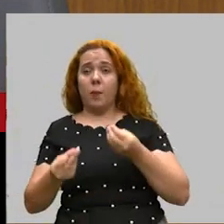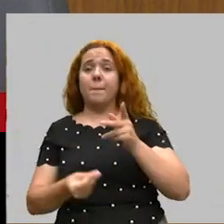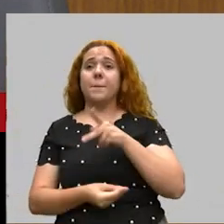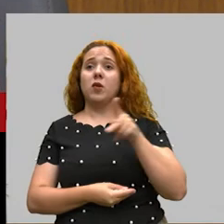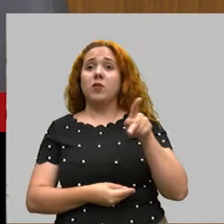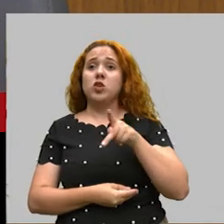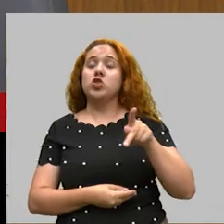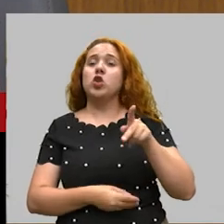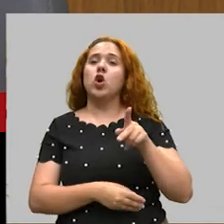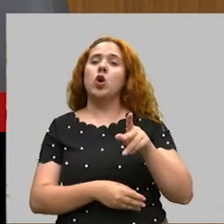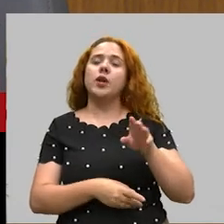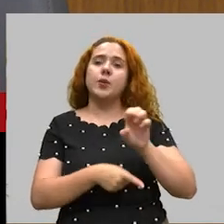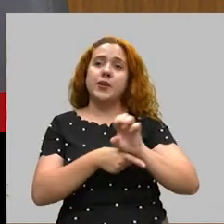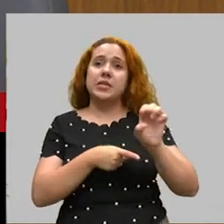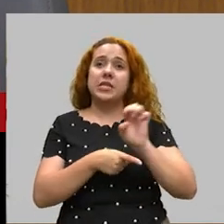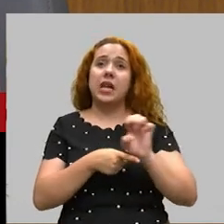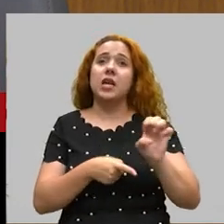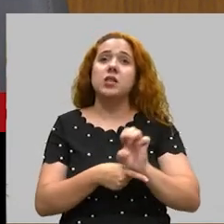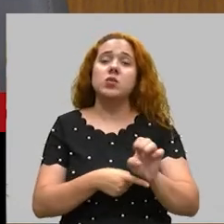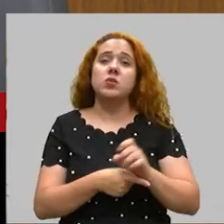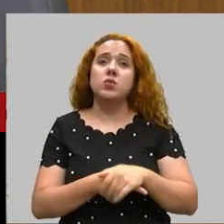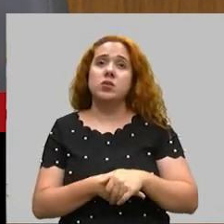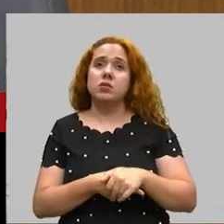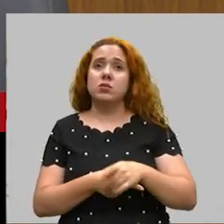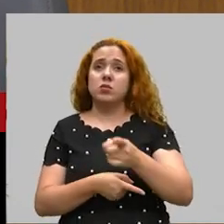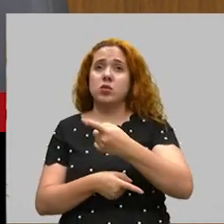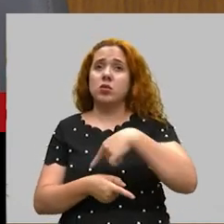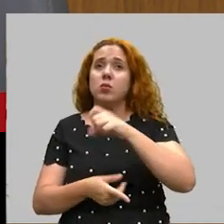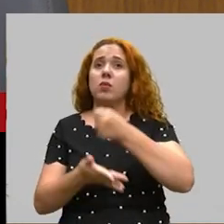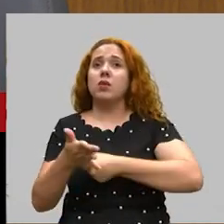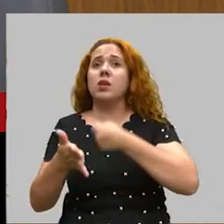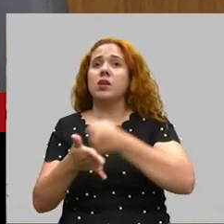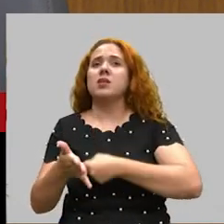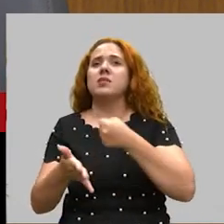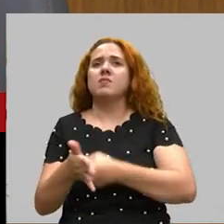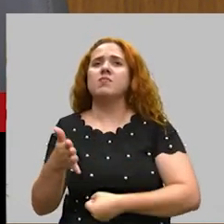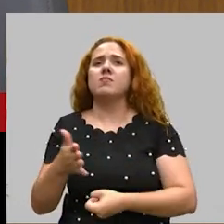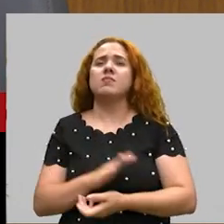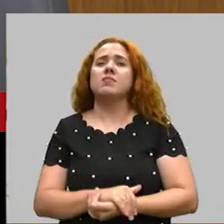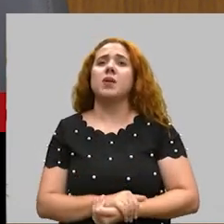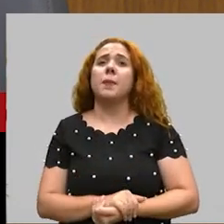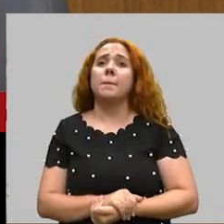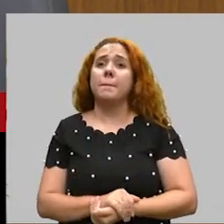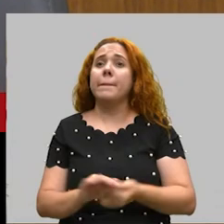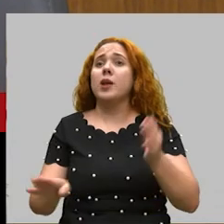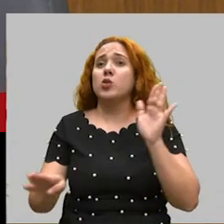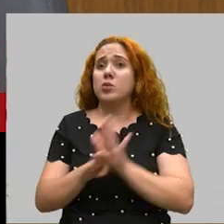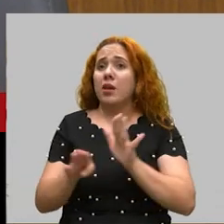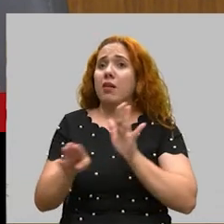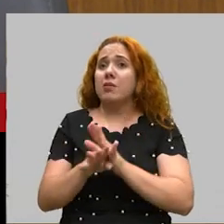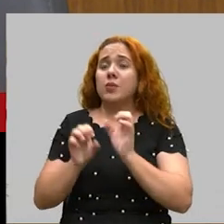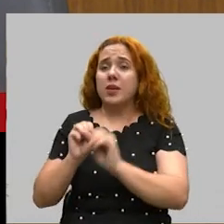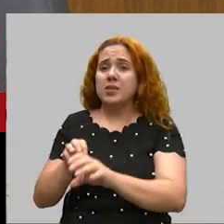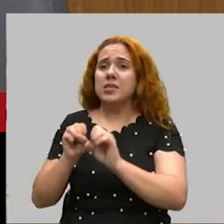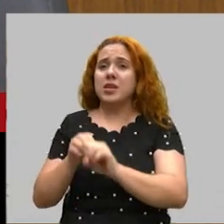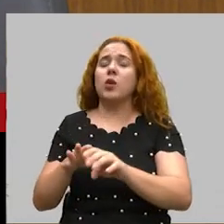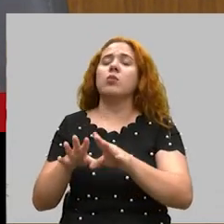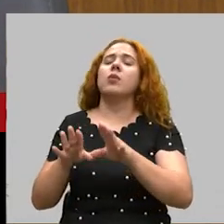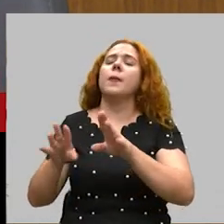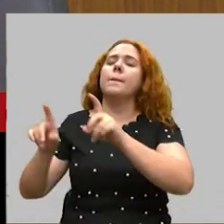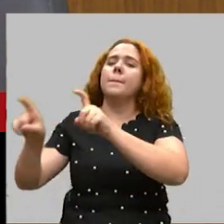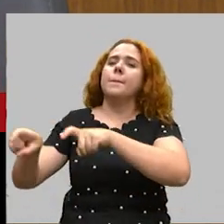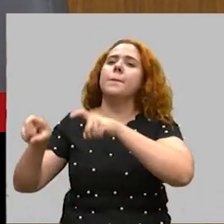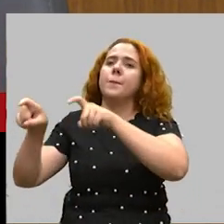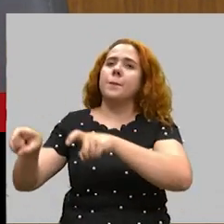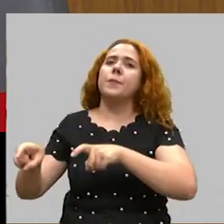estadual a gente tem uma luta intensa Pela Educação do campo nos nossos territórios lá no no